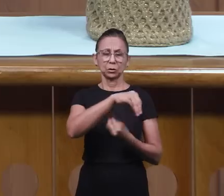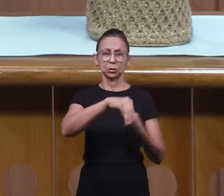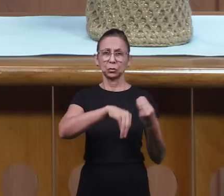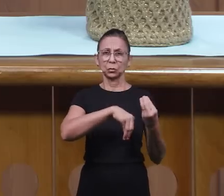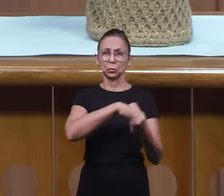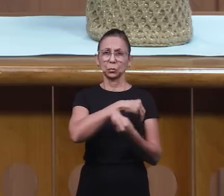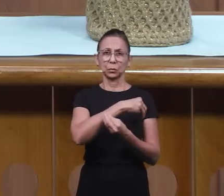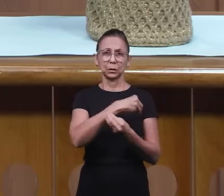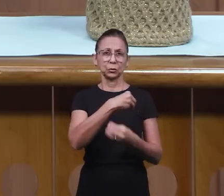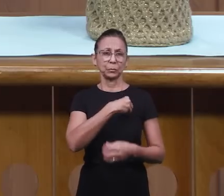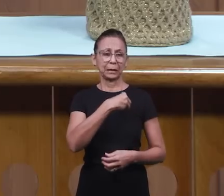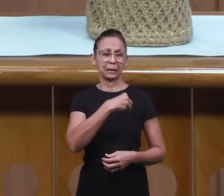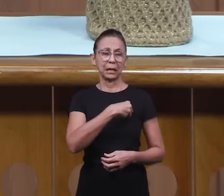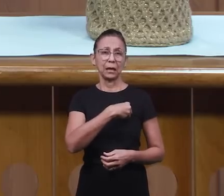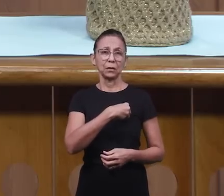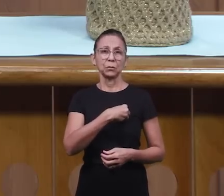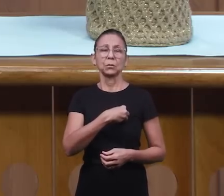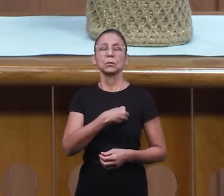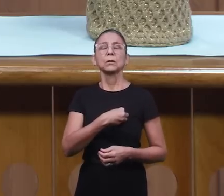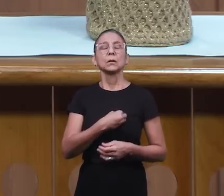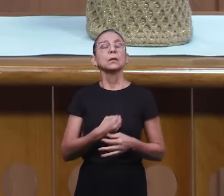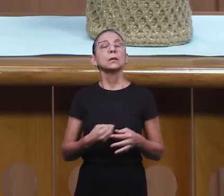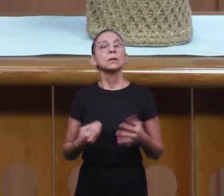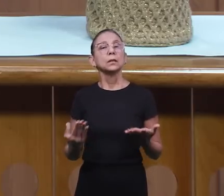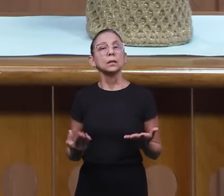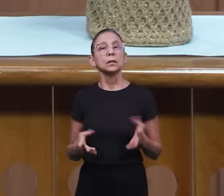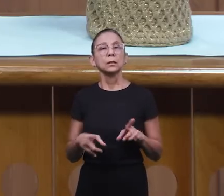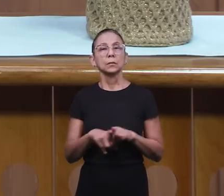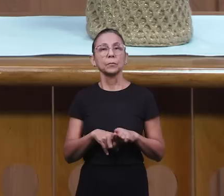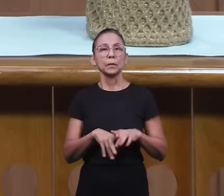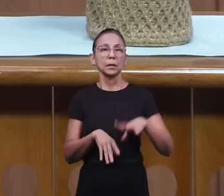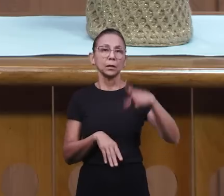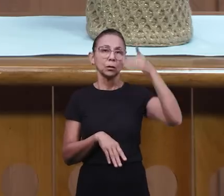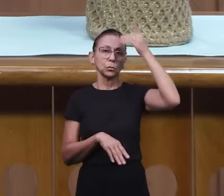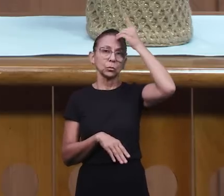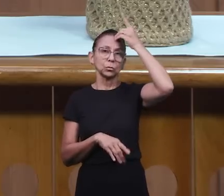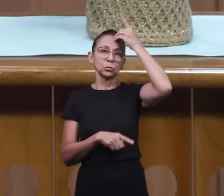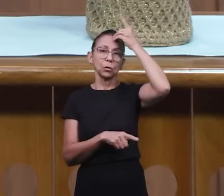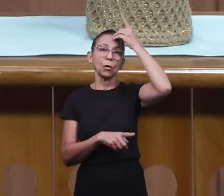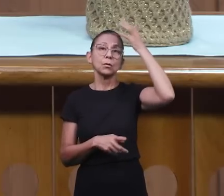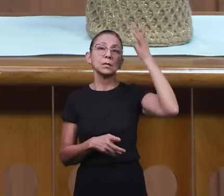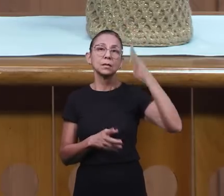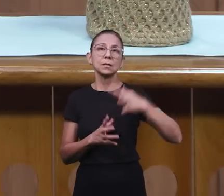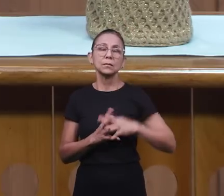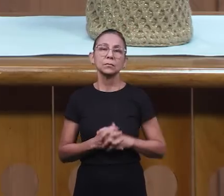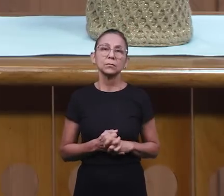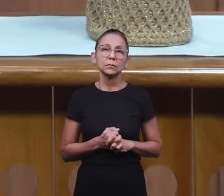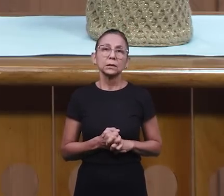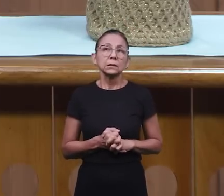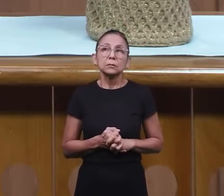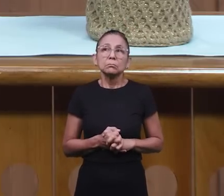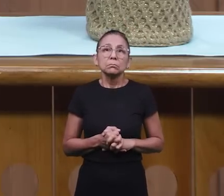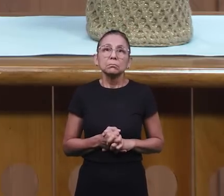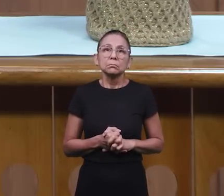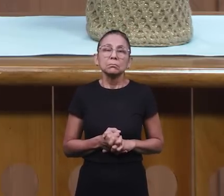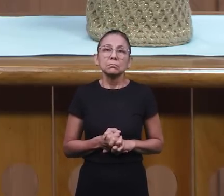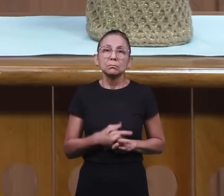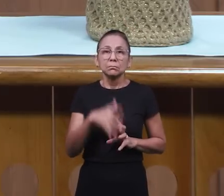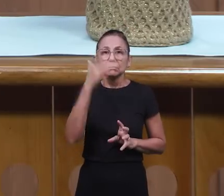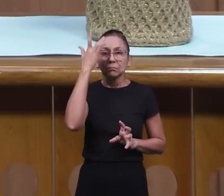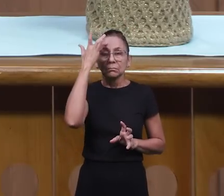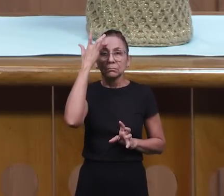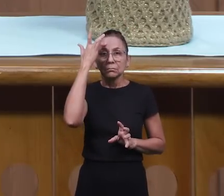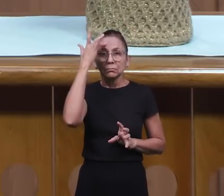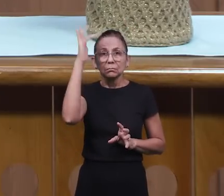mistura com o profano. Um culto é que os dons espirituais nesse culto são dons espirituais sem discernimento e